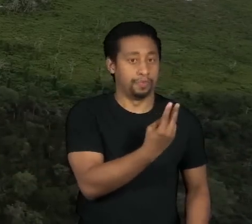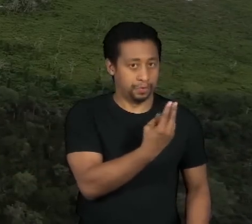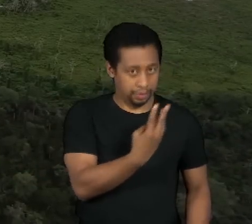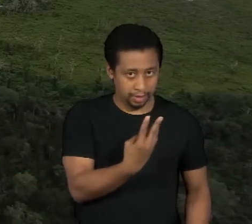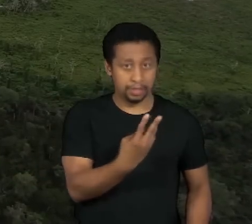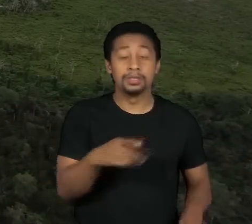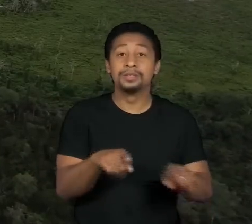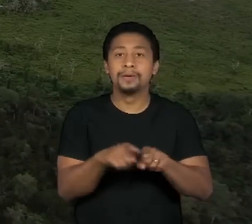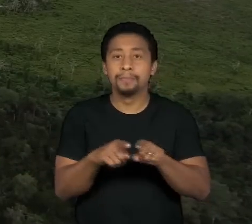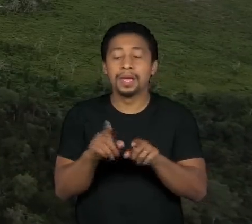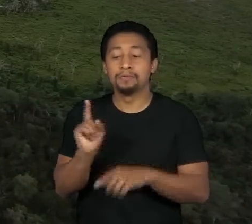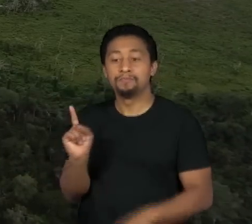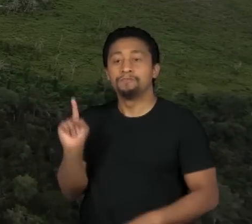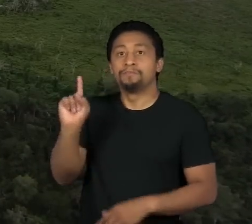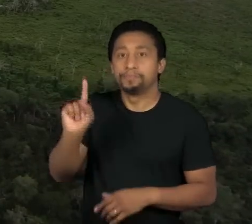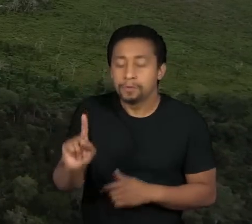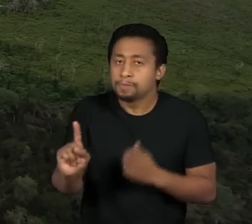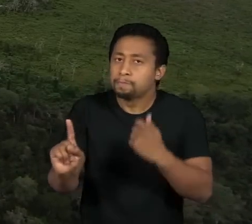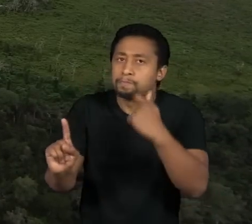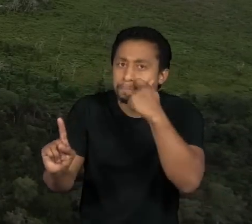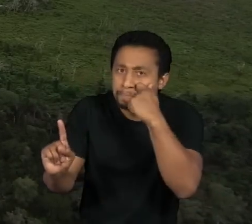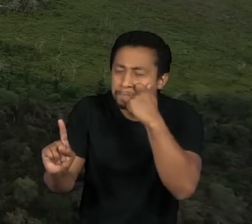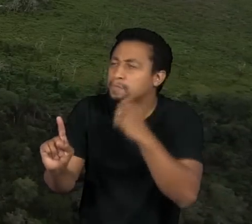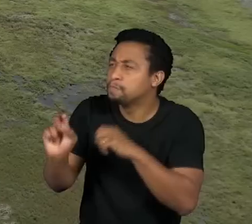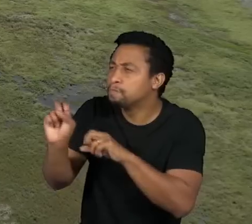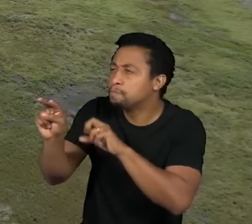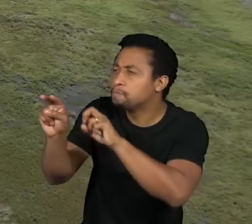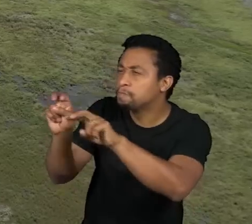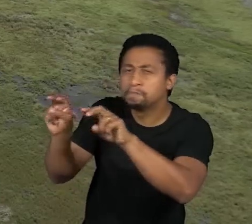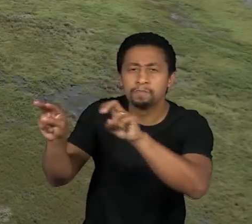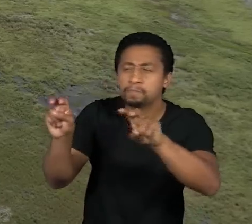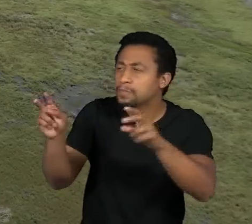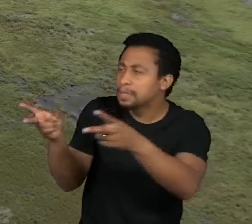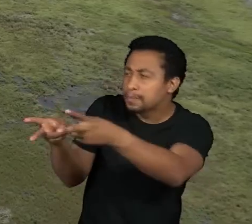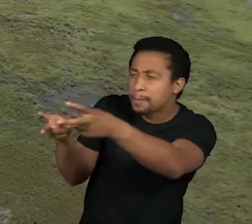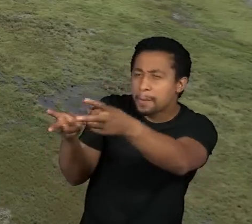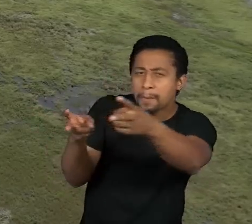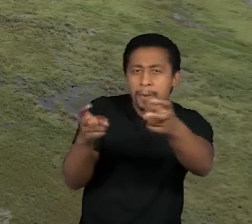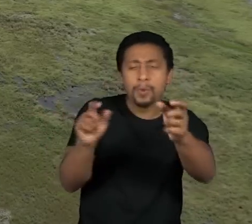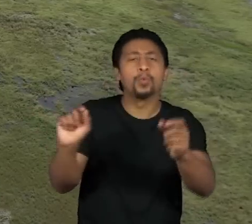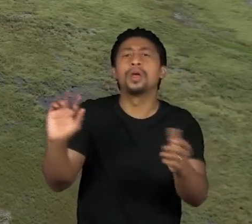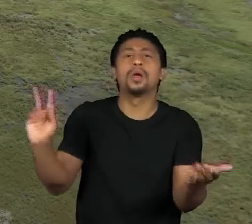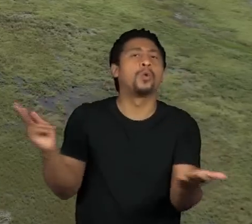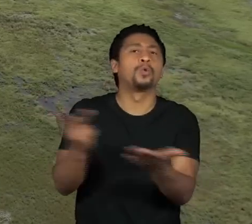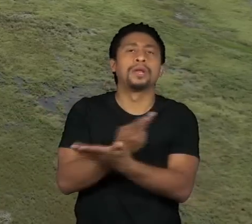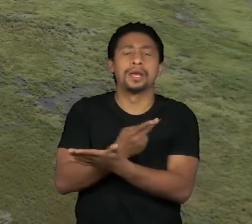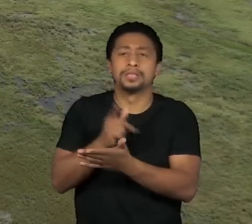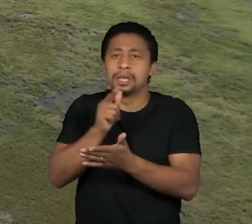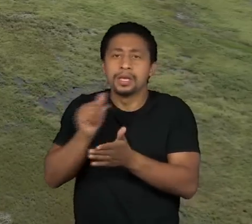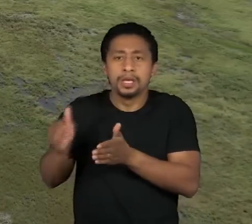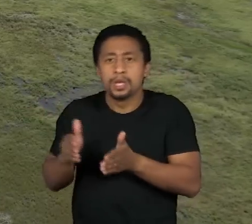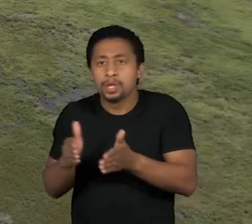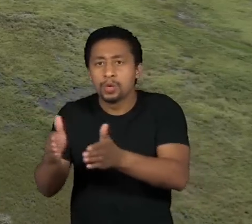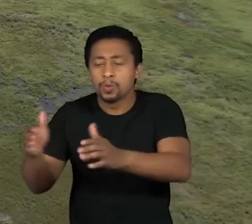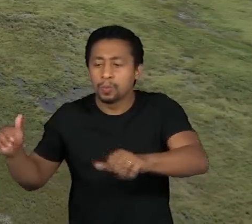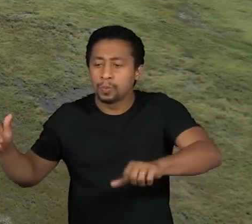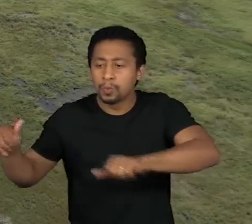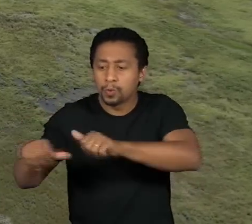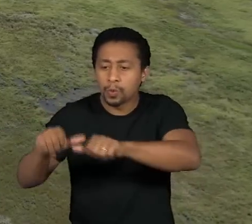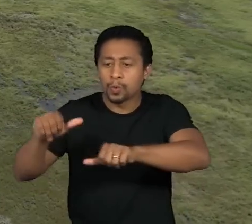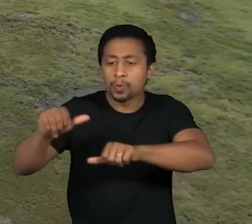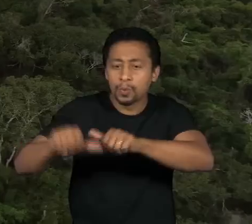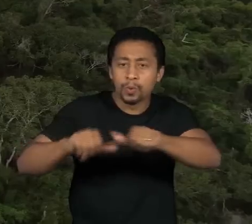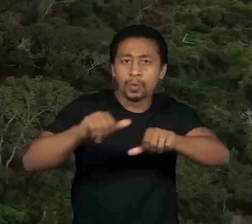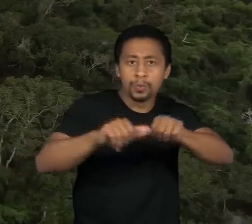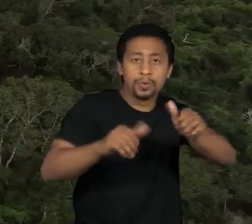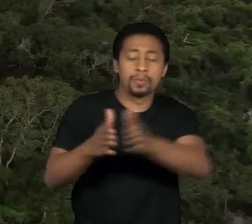em campo, para entender as mudanças dos rios nas diferentes partes do Pantanal ao longo das décadas, tanto as